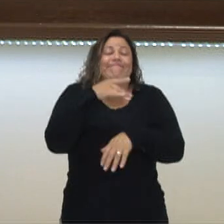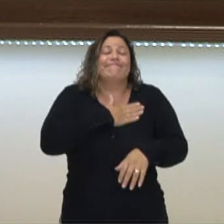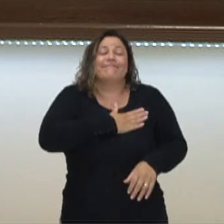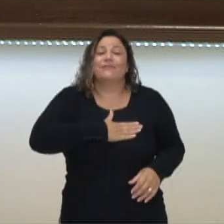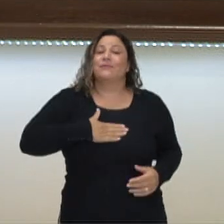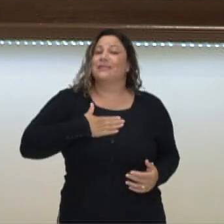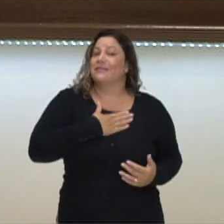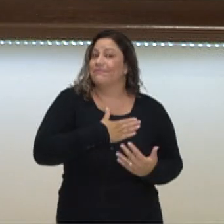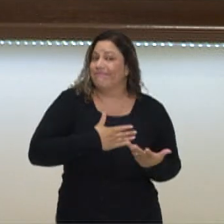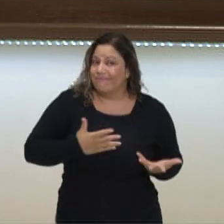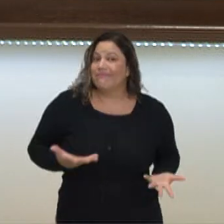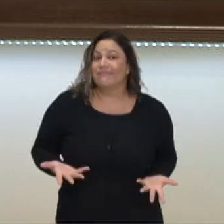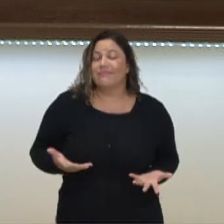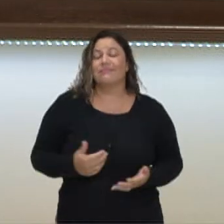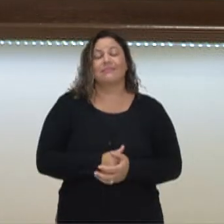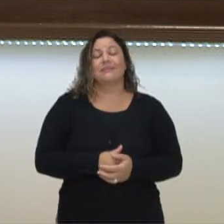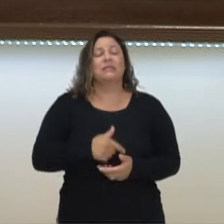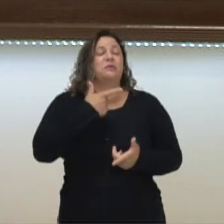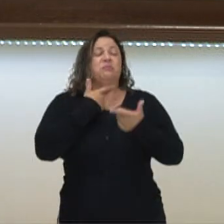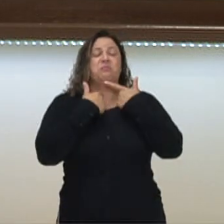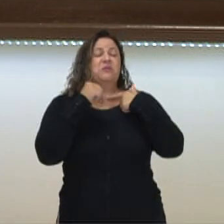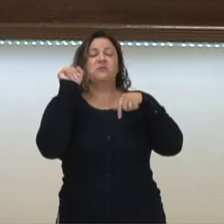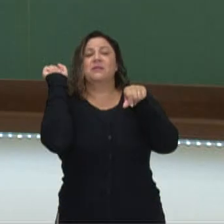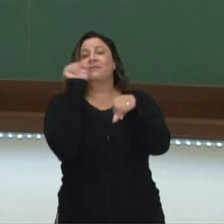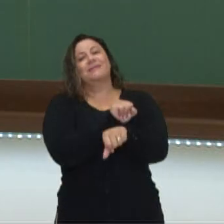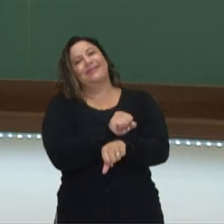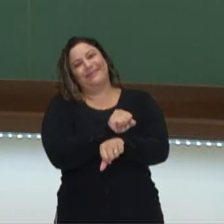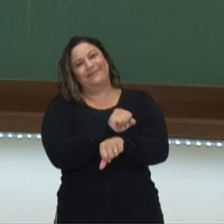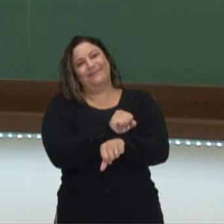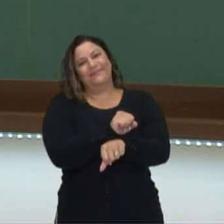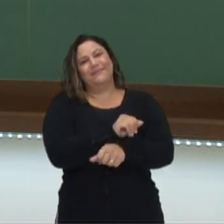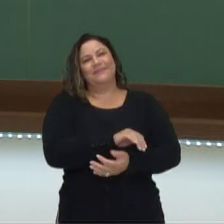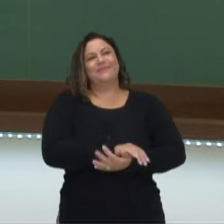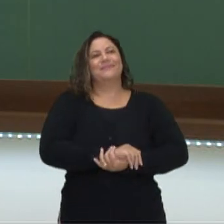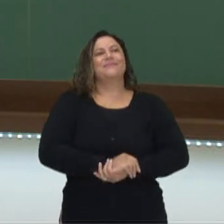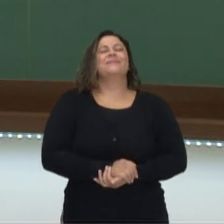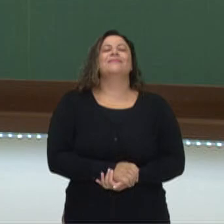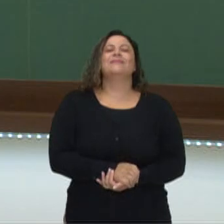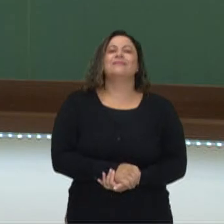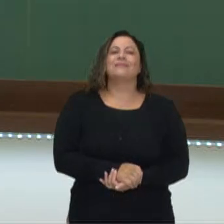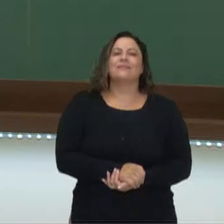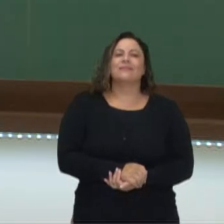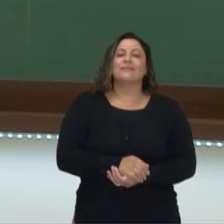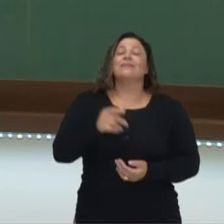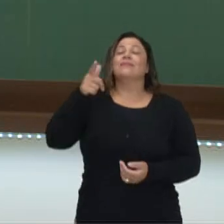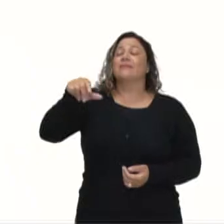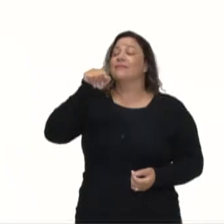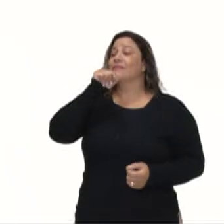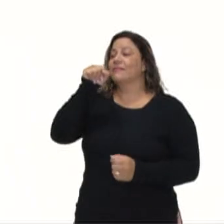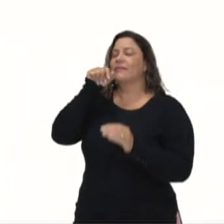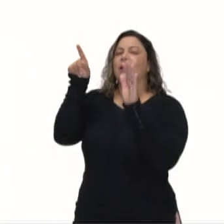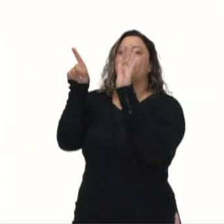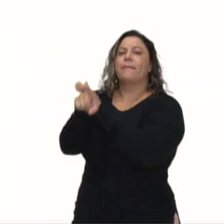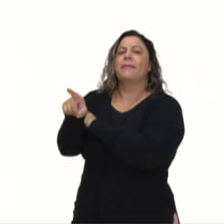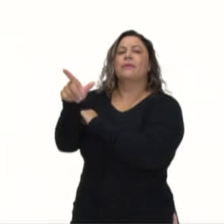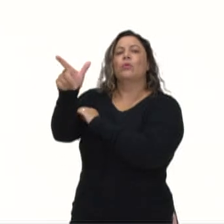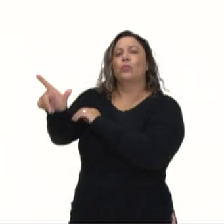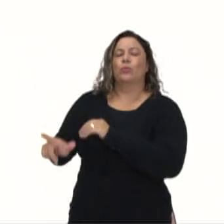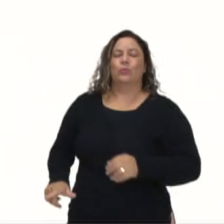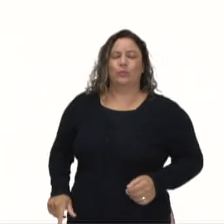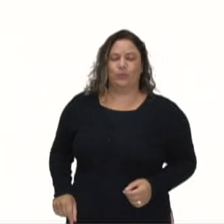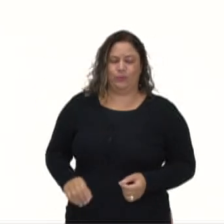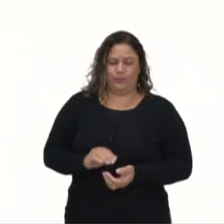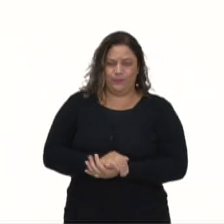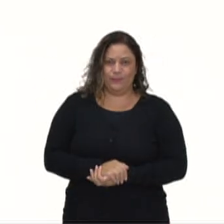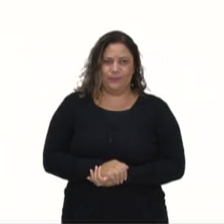gosta, você não tem vontade de parar. O entrevistador faz outra pergunta para ele. Is there something you do